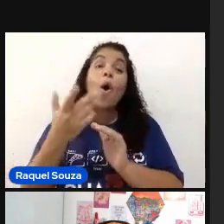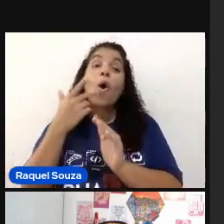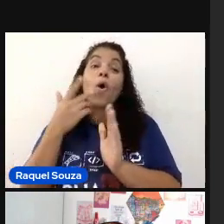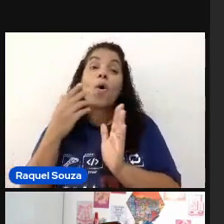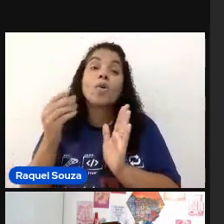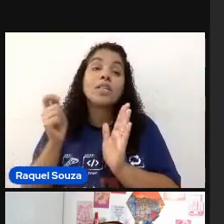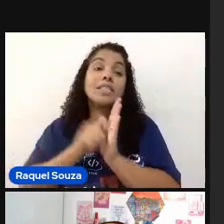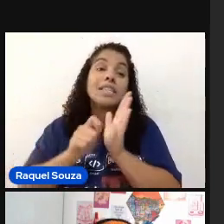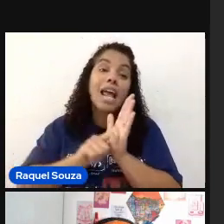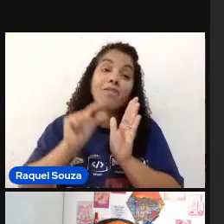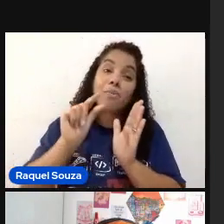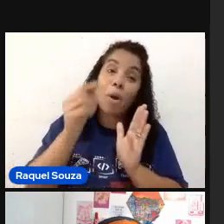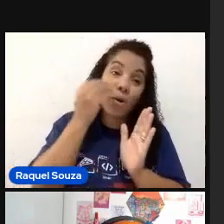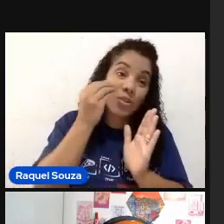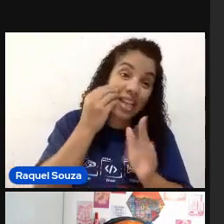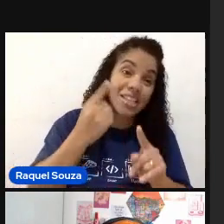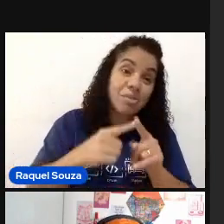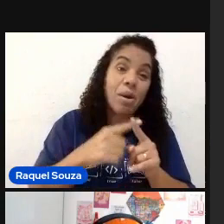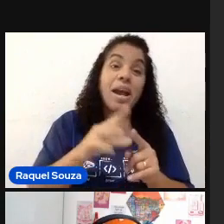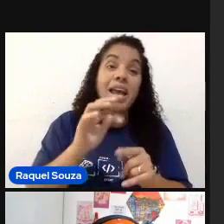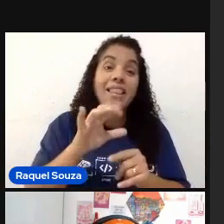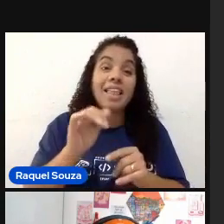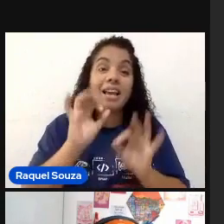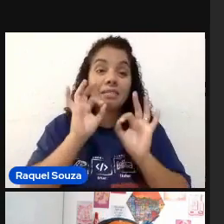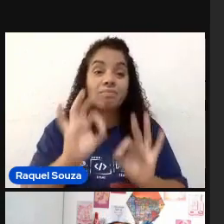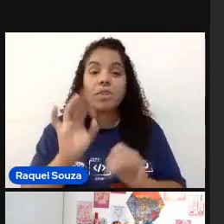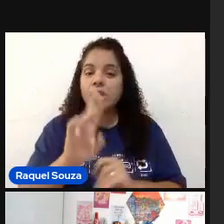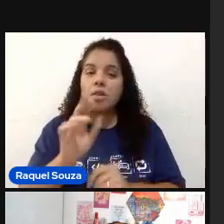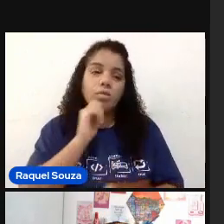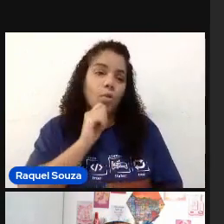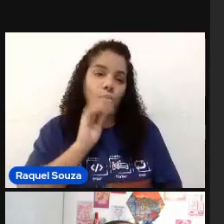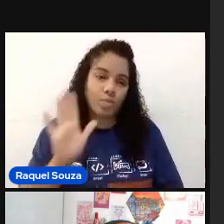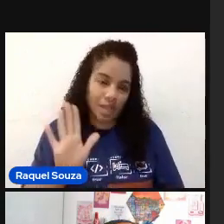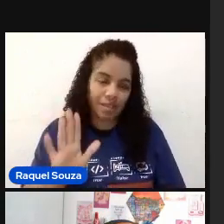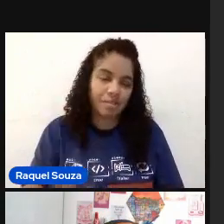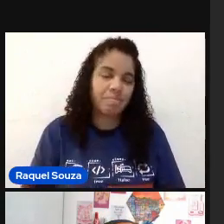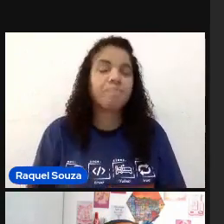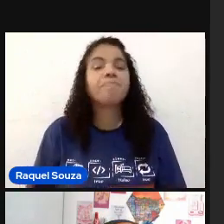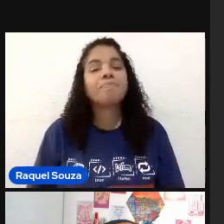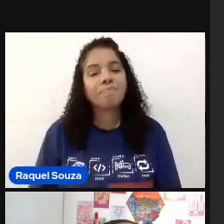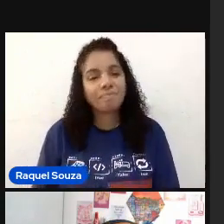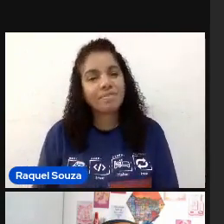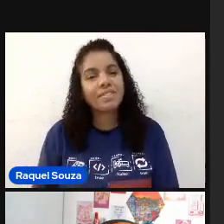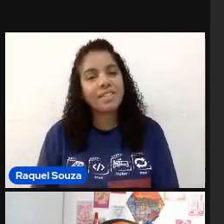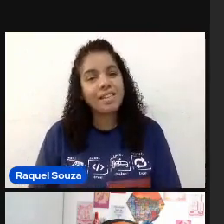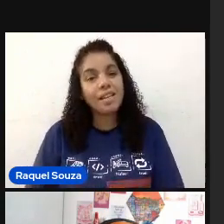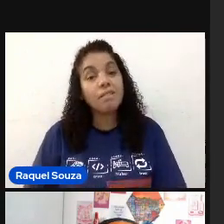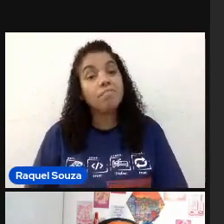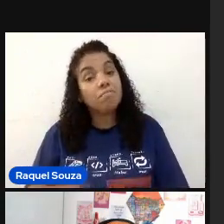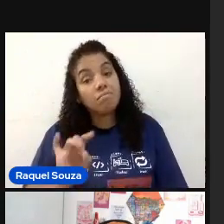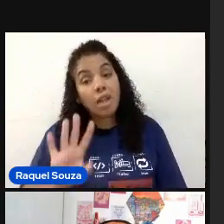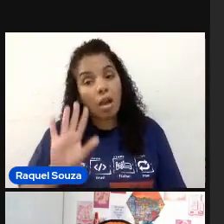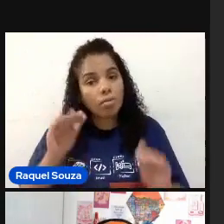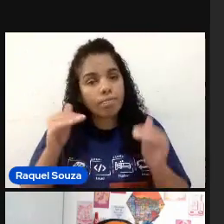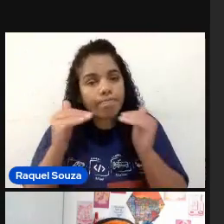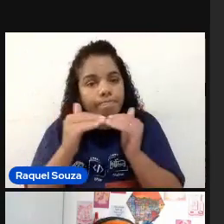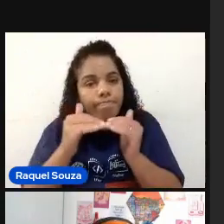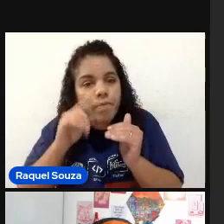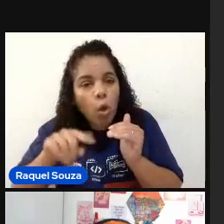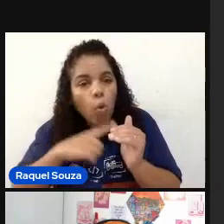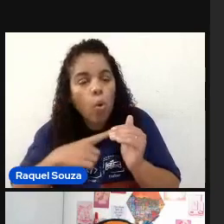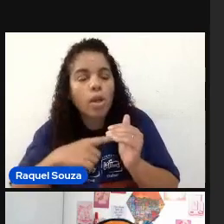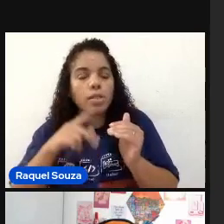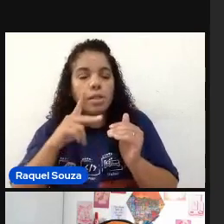menos, e isso tudo porque as técnicas corretas não são aplicadas. Então, baseado nessas premissas, a